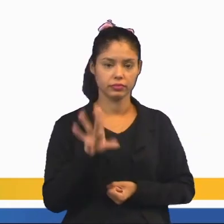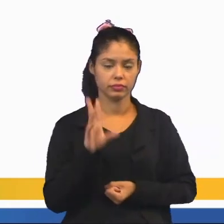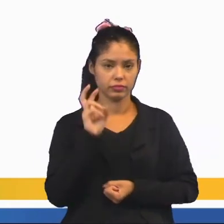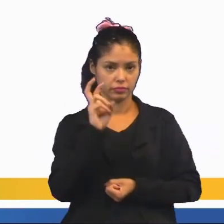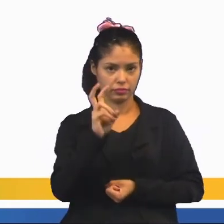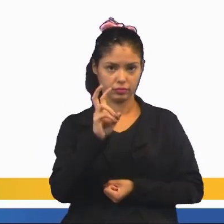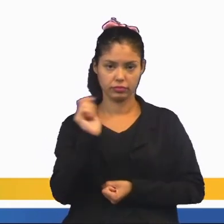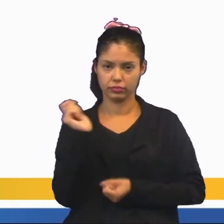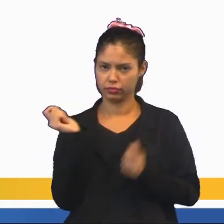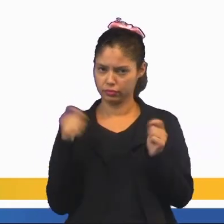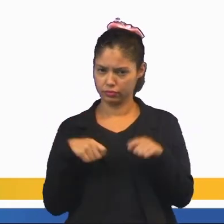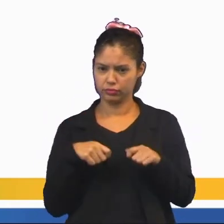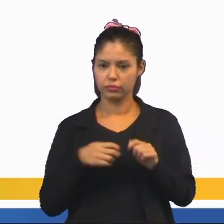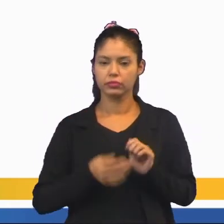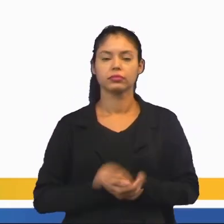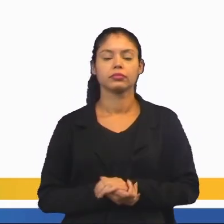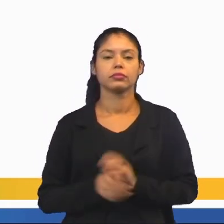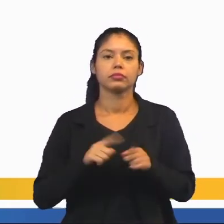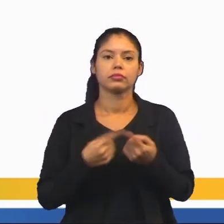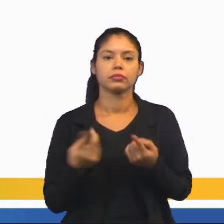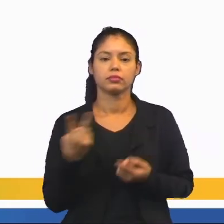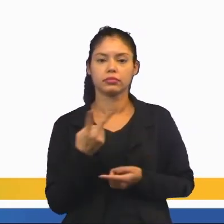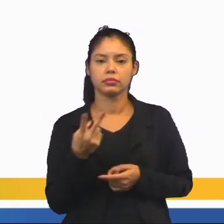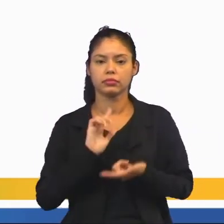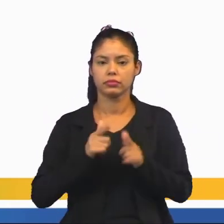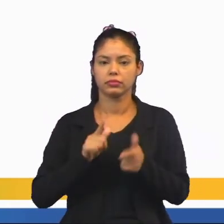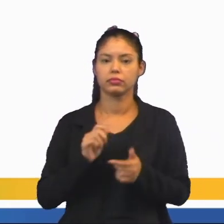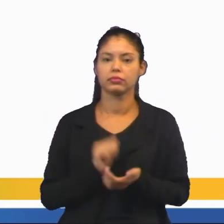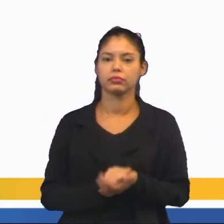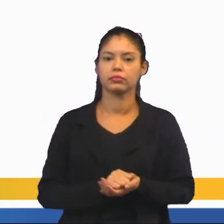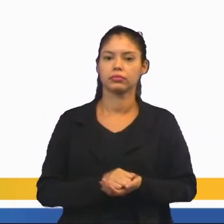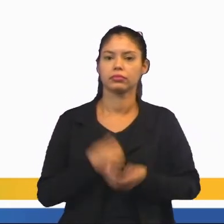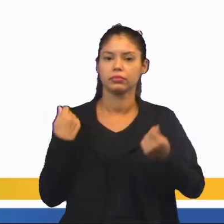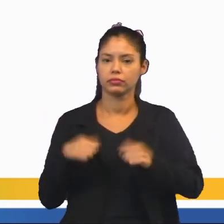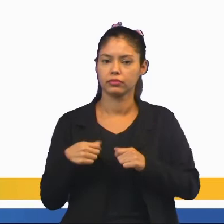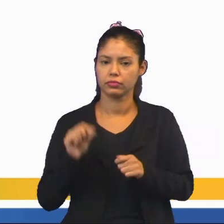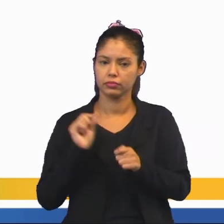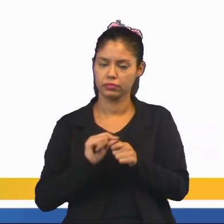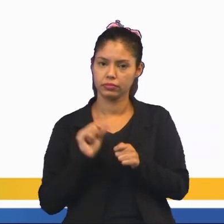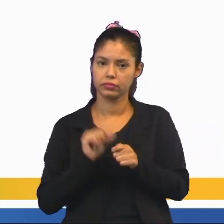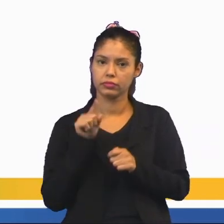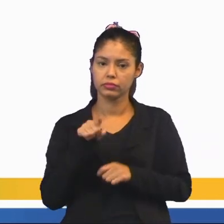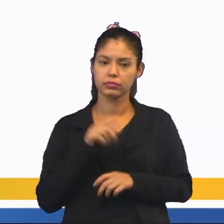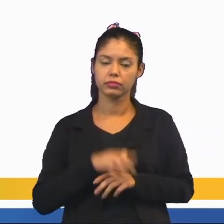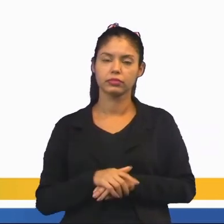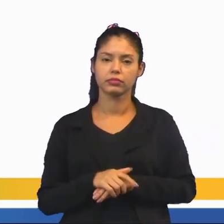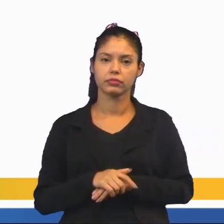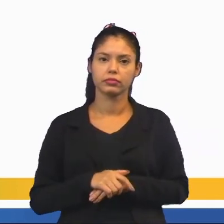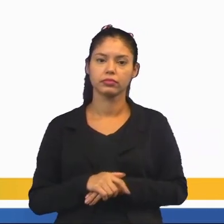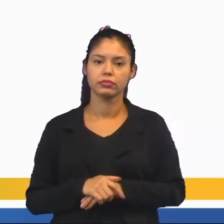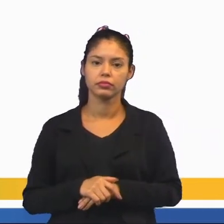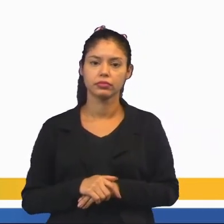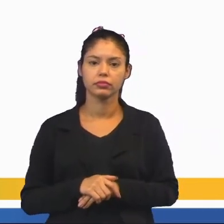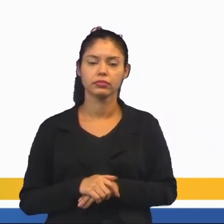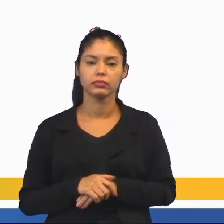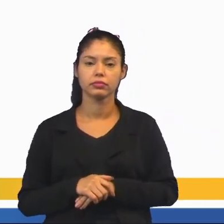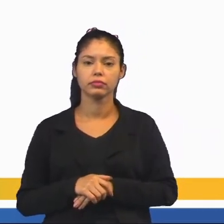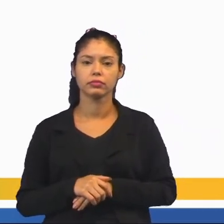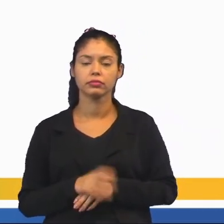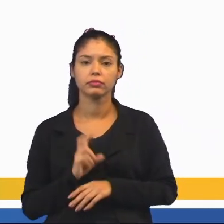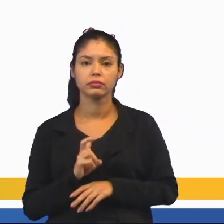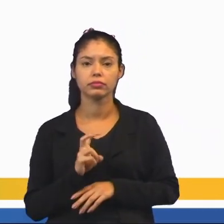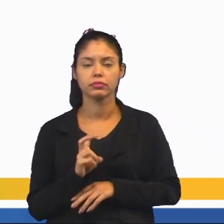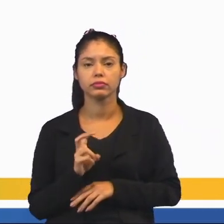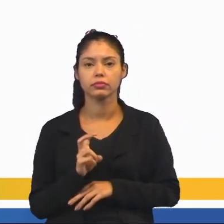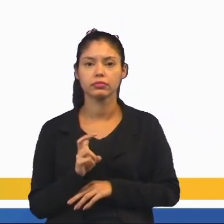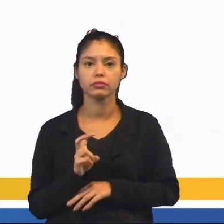apenas 5 possibilidades, mais 2 letras. Então, o que é preciso fazer aqui? 5,